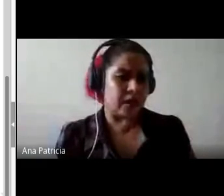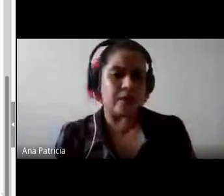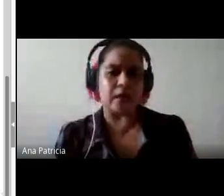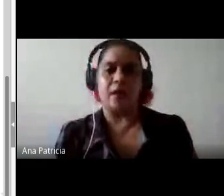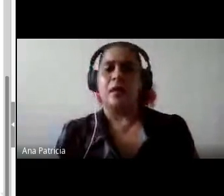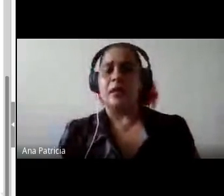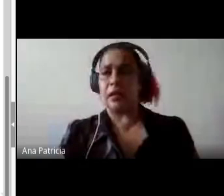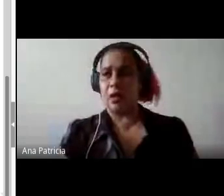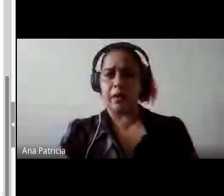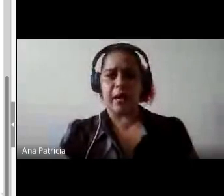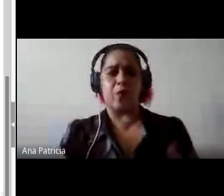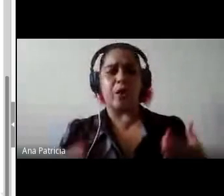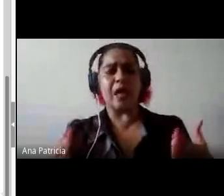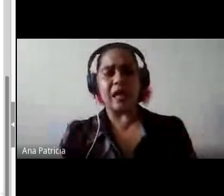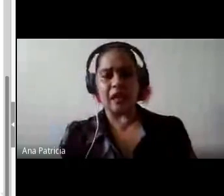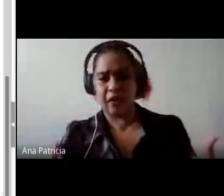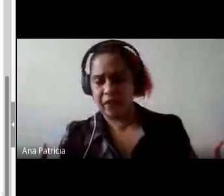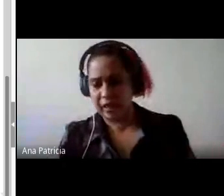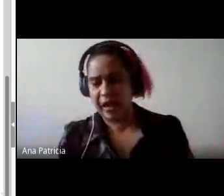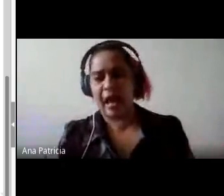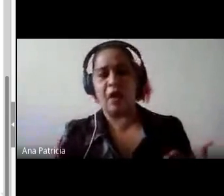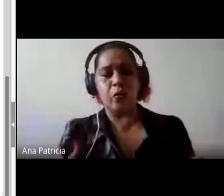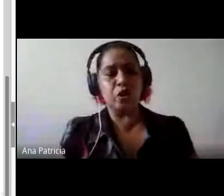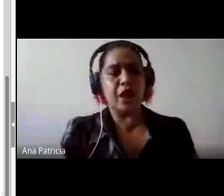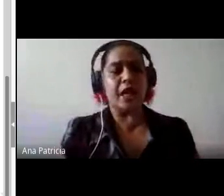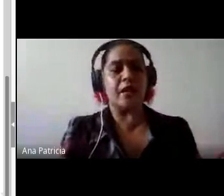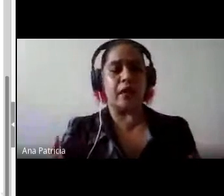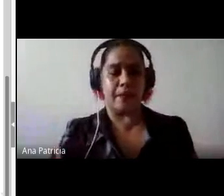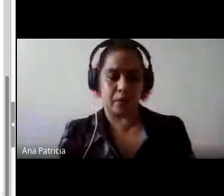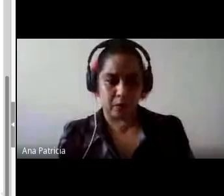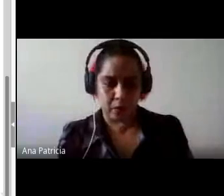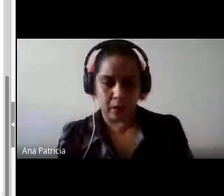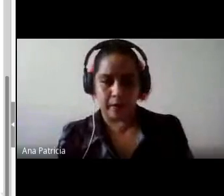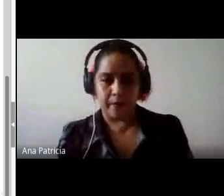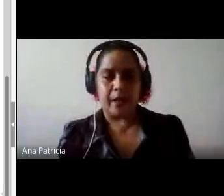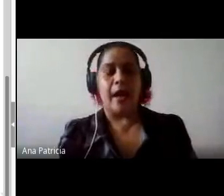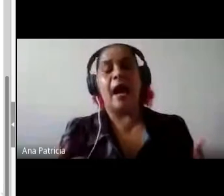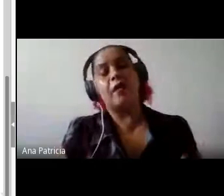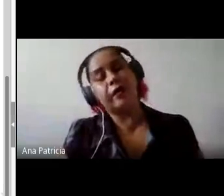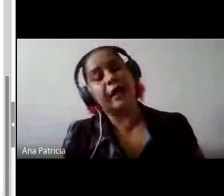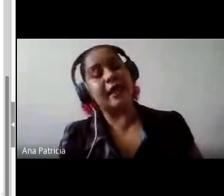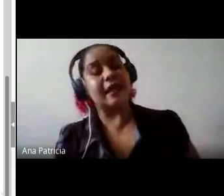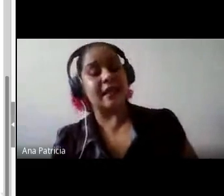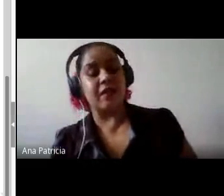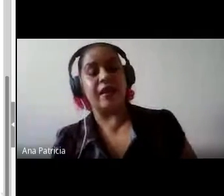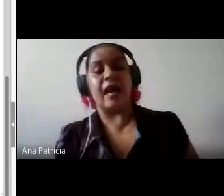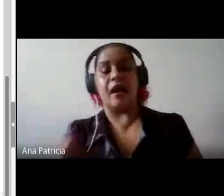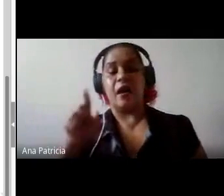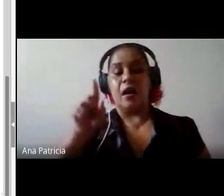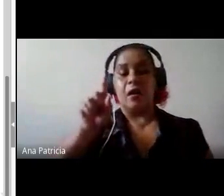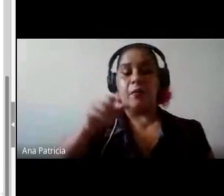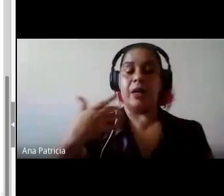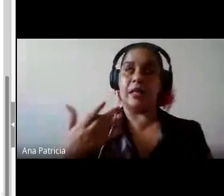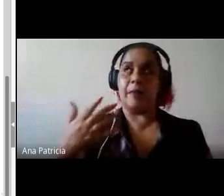hora de traduzir. Se eu quero identificar o gênero da pessoa, aí eu vou ter que